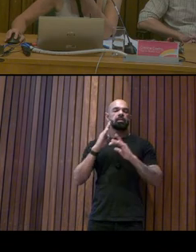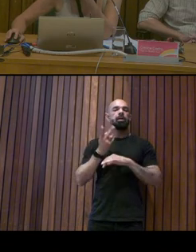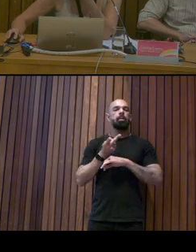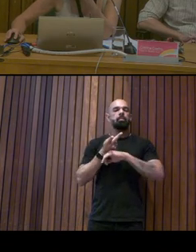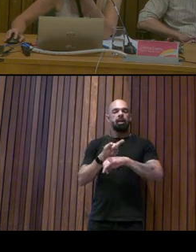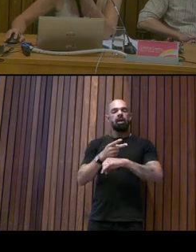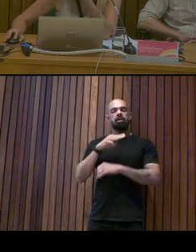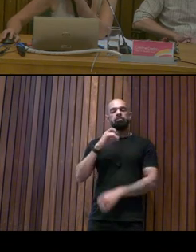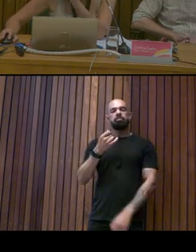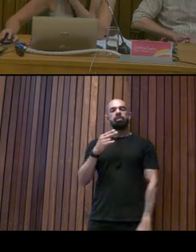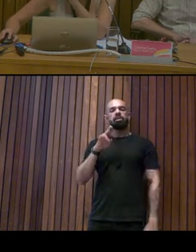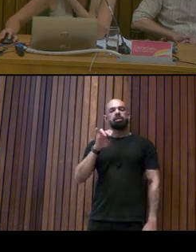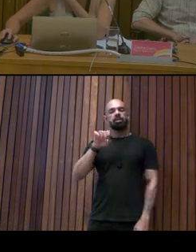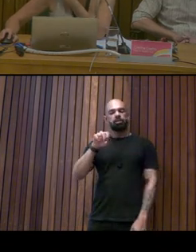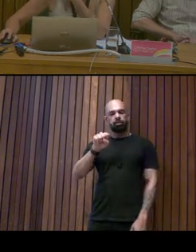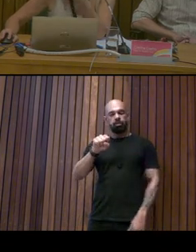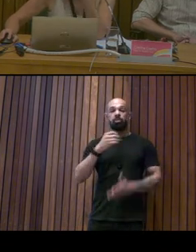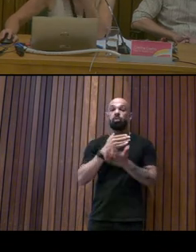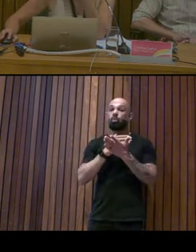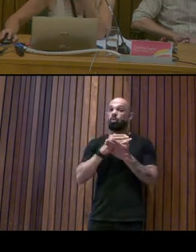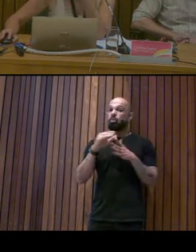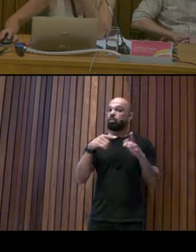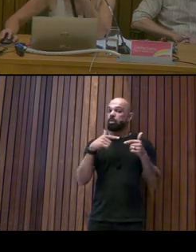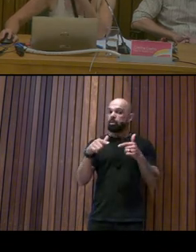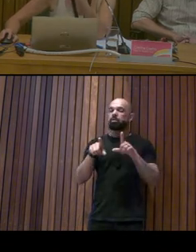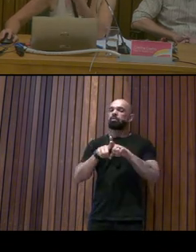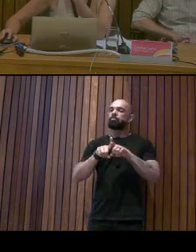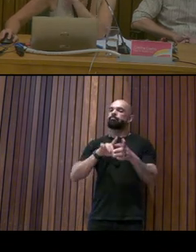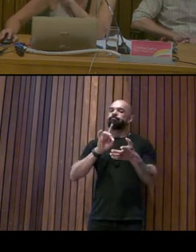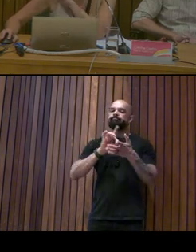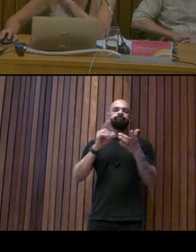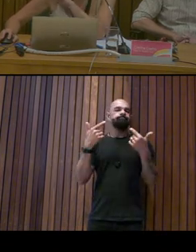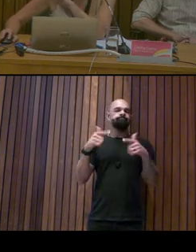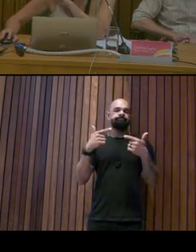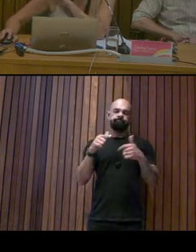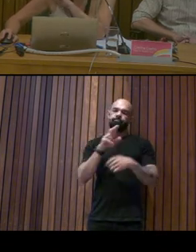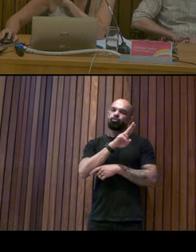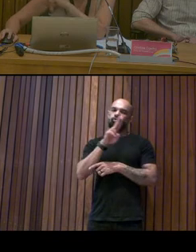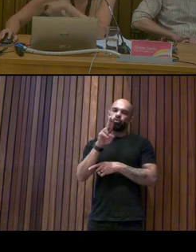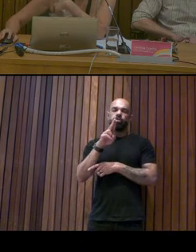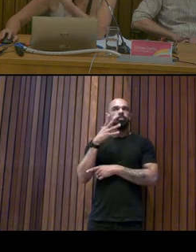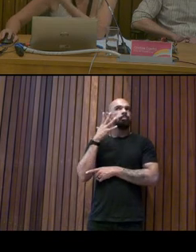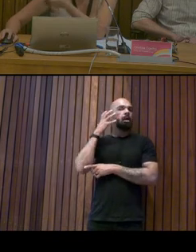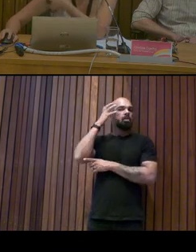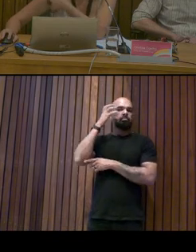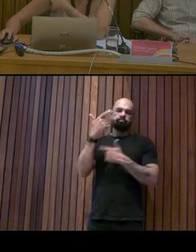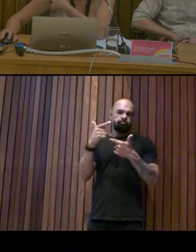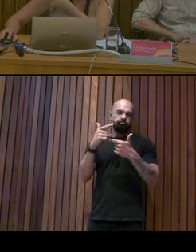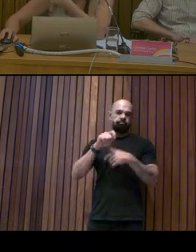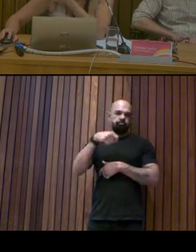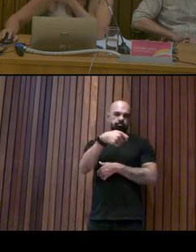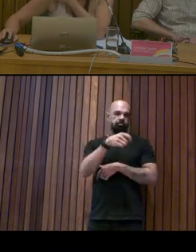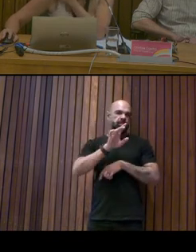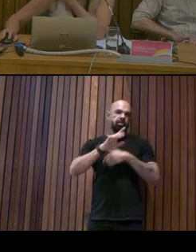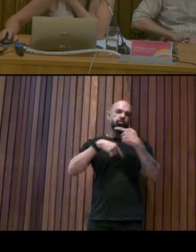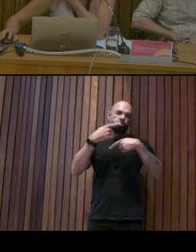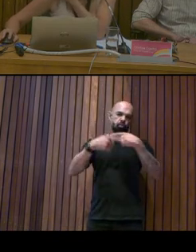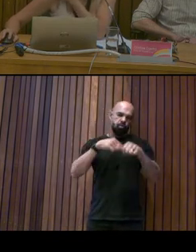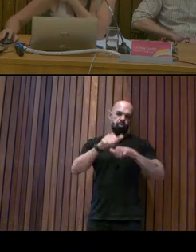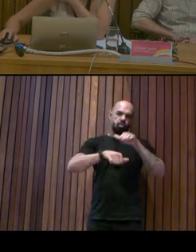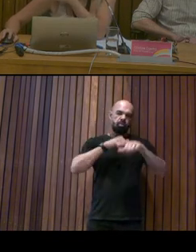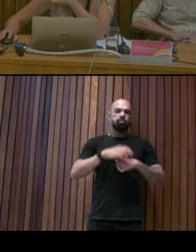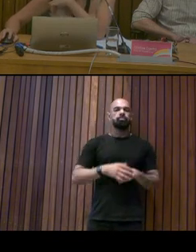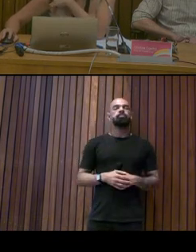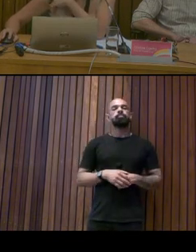porque ela, quando a gente iniciou o trabalho também, ela, na verdade, não tinha ainda ganhado o nome, Marielle Franco, ela veio ganhar. Capela